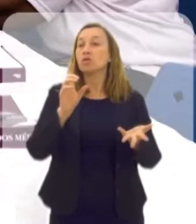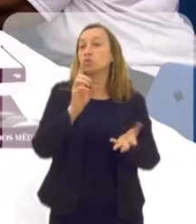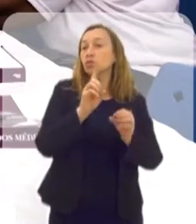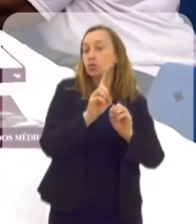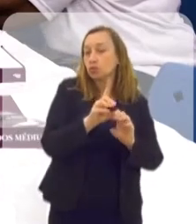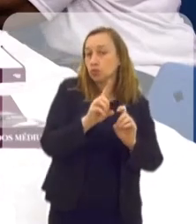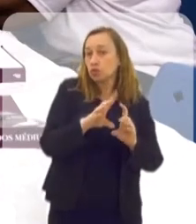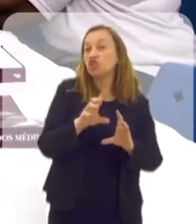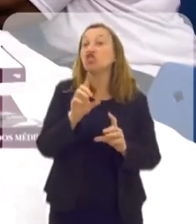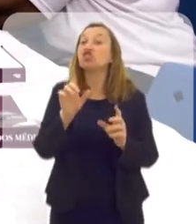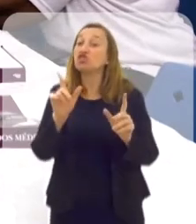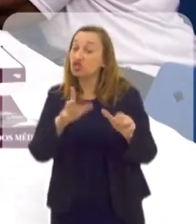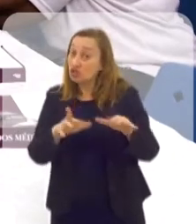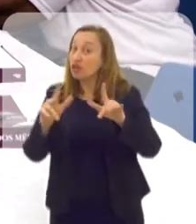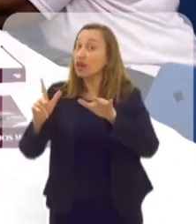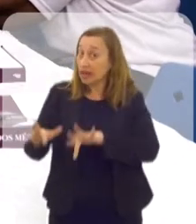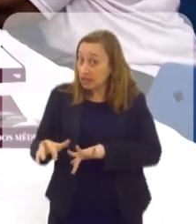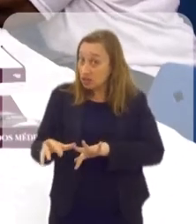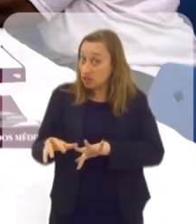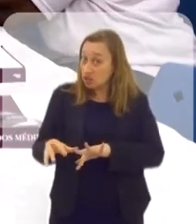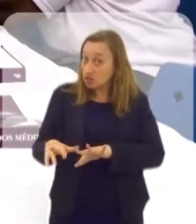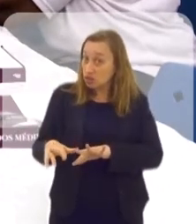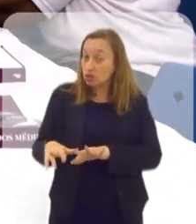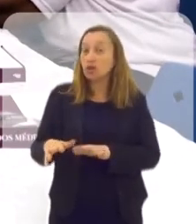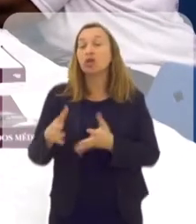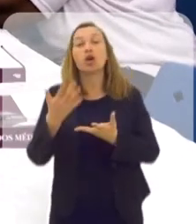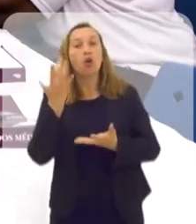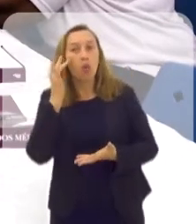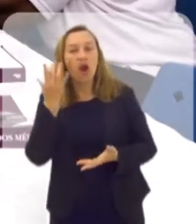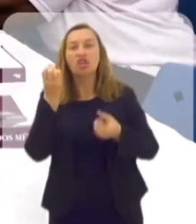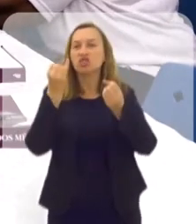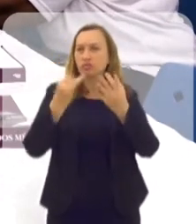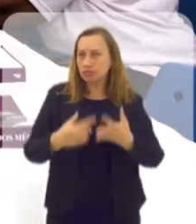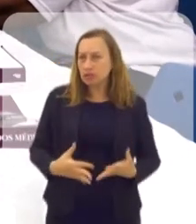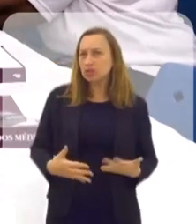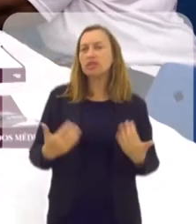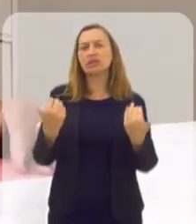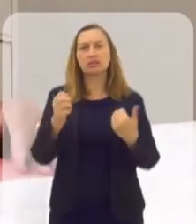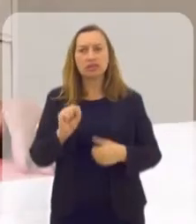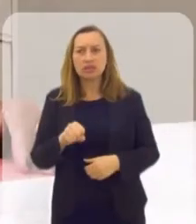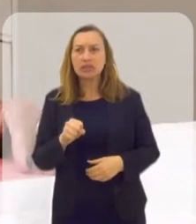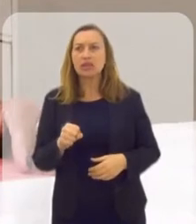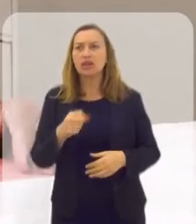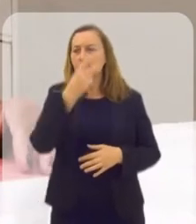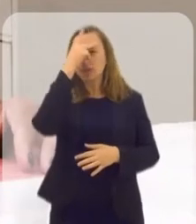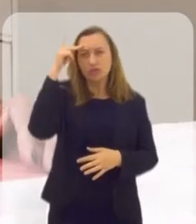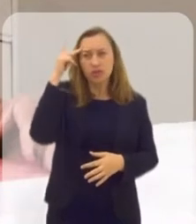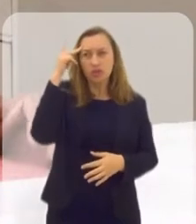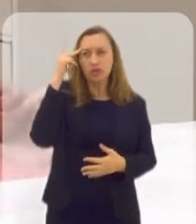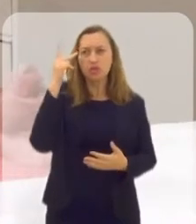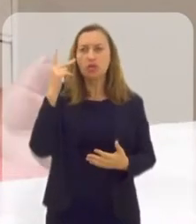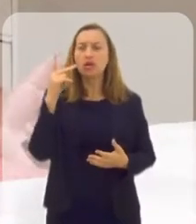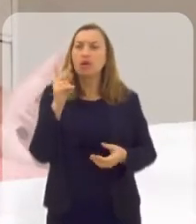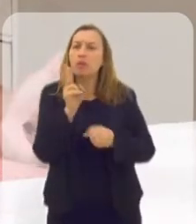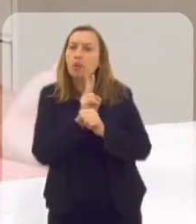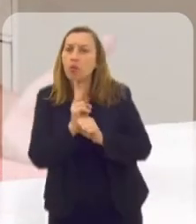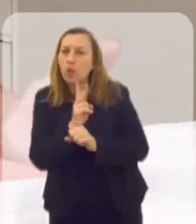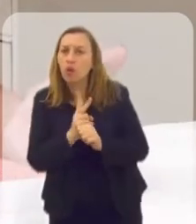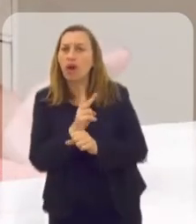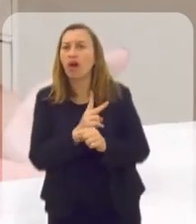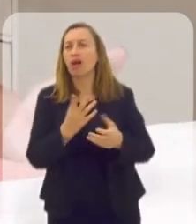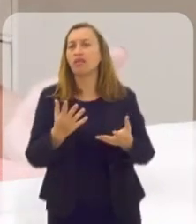vertentes Isso, diferentes. é só o E reconhecimento das eu acho diferentes. que deva ser explicado até para aquelas pessoas que